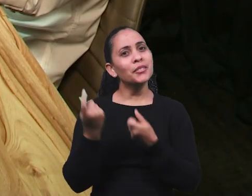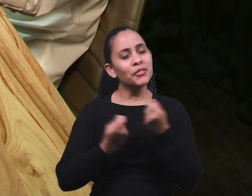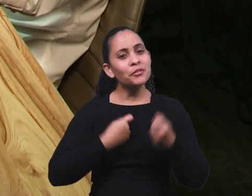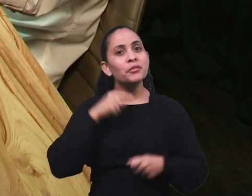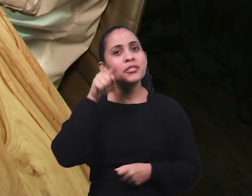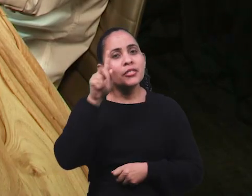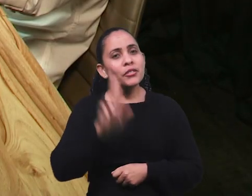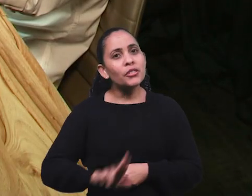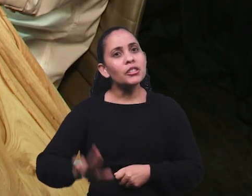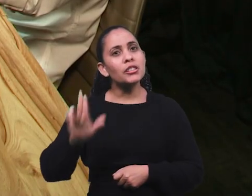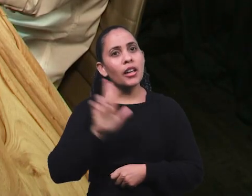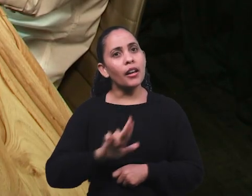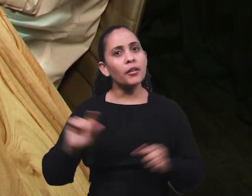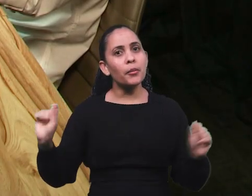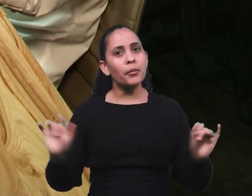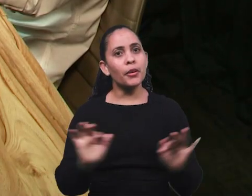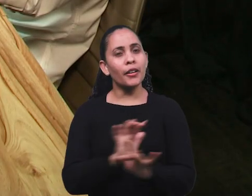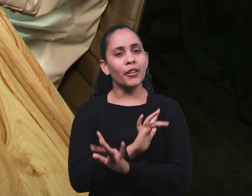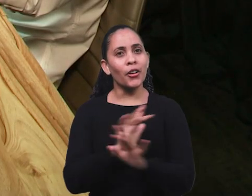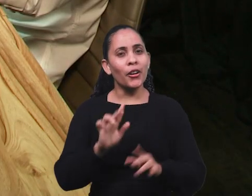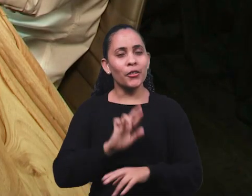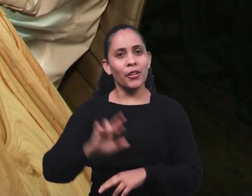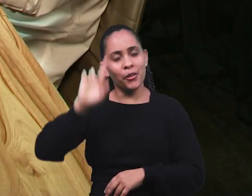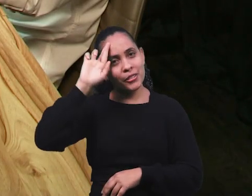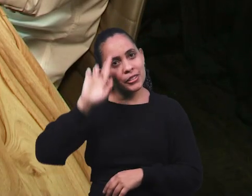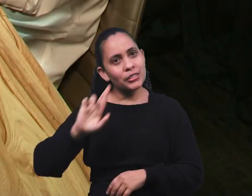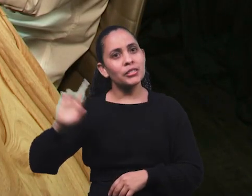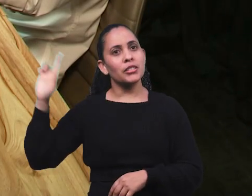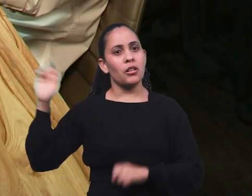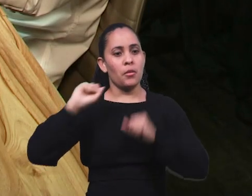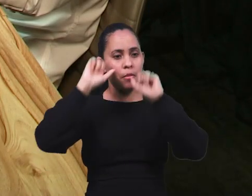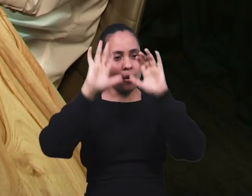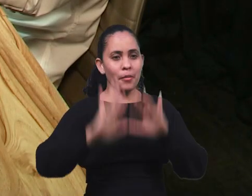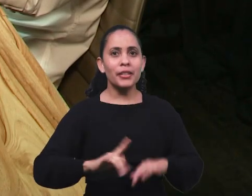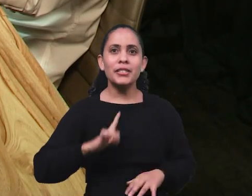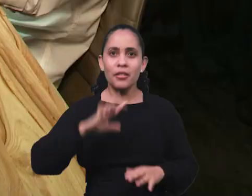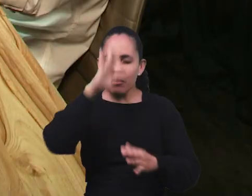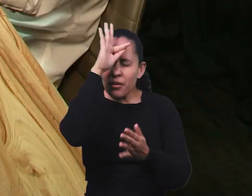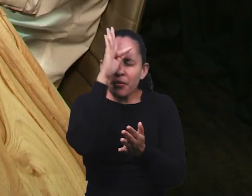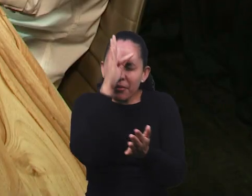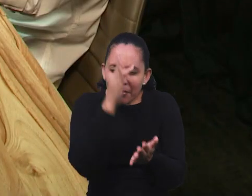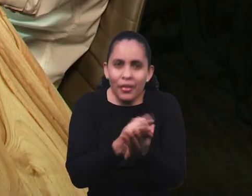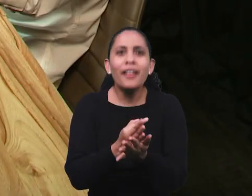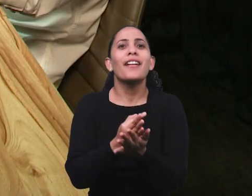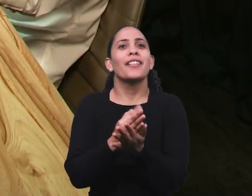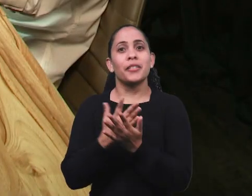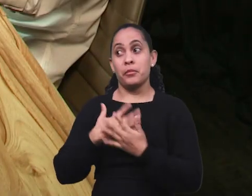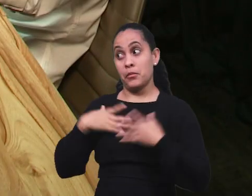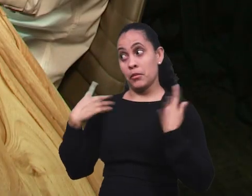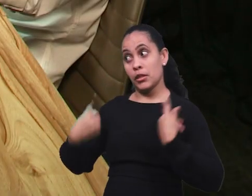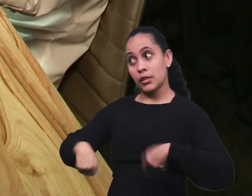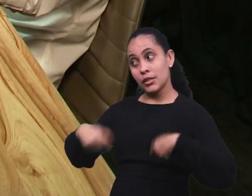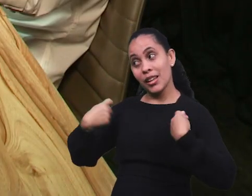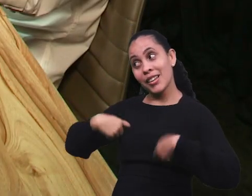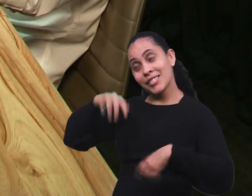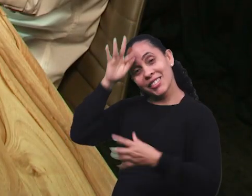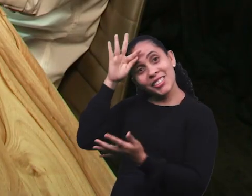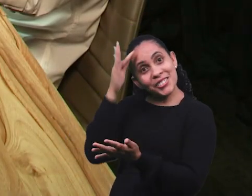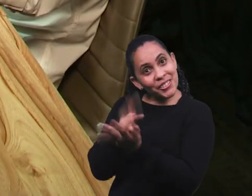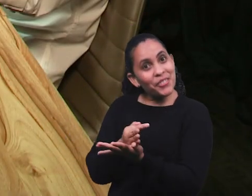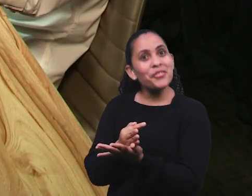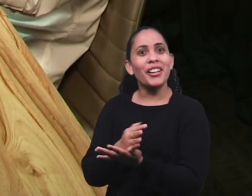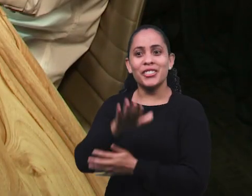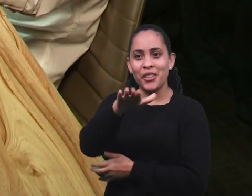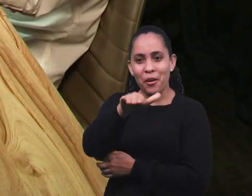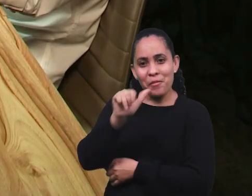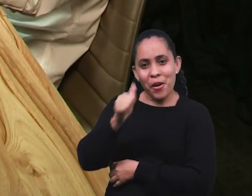Você foi usada ali pelo Senhor pra glória dele e teve fé, né? Porque Teve. precisa, não é? Precisa, Vanessa. precisa ter fé.